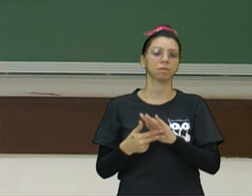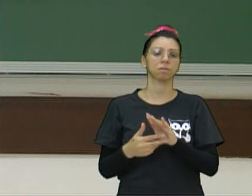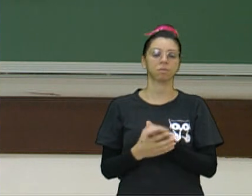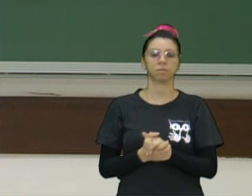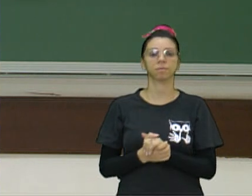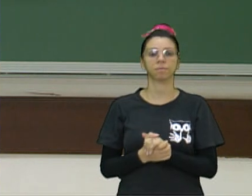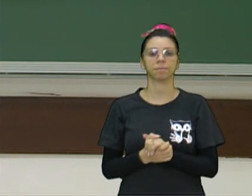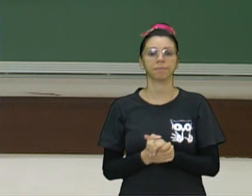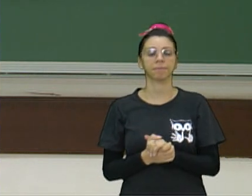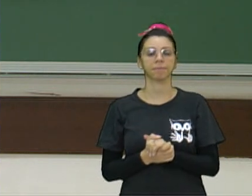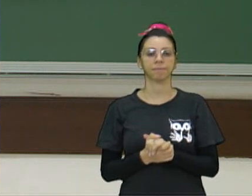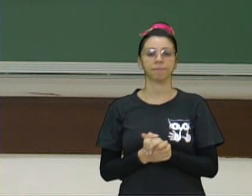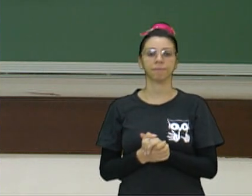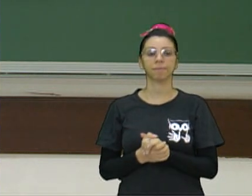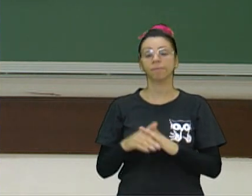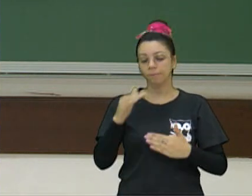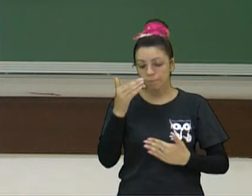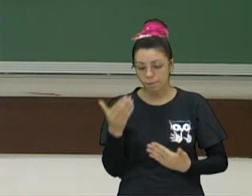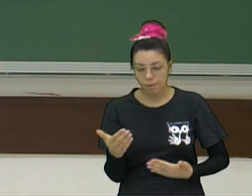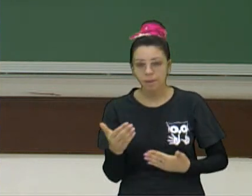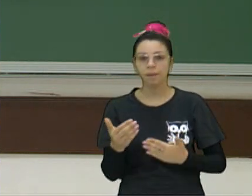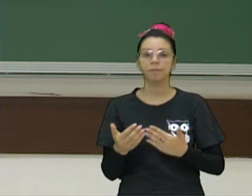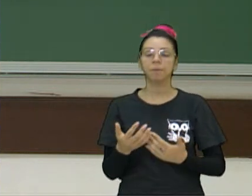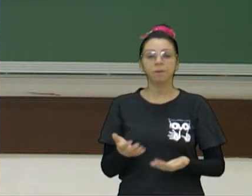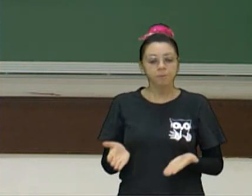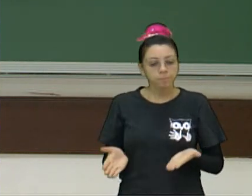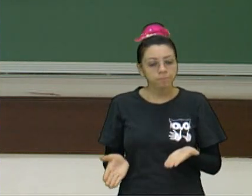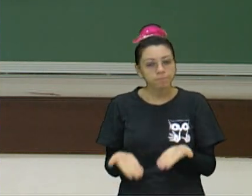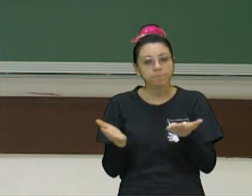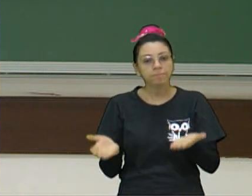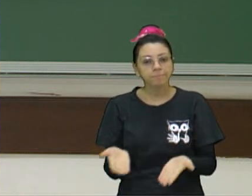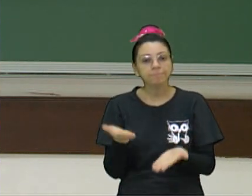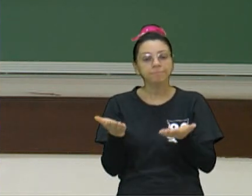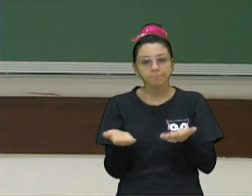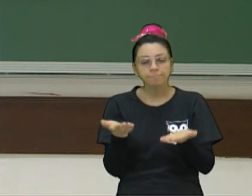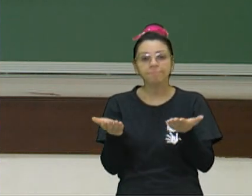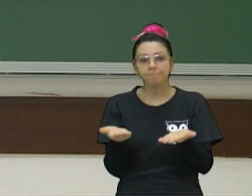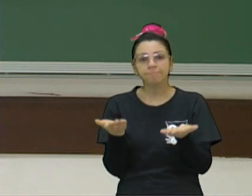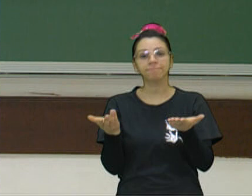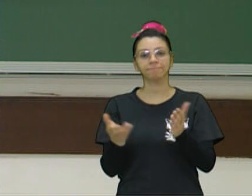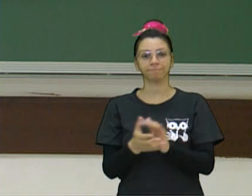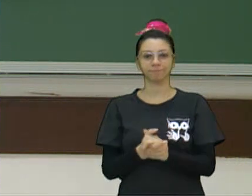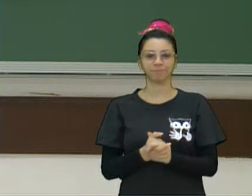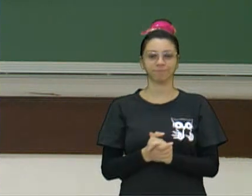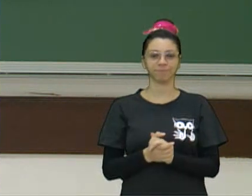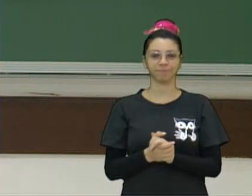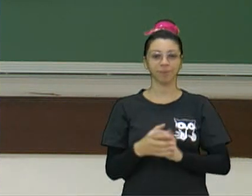respeito a ser cortês, né? Ser prestativo, ser colaborativo com o outro.